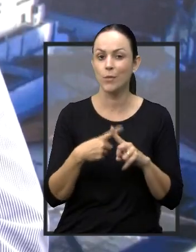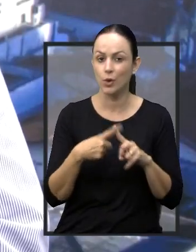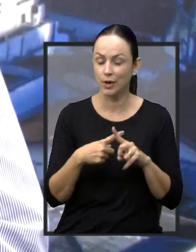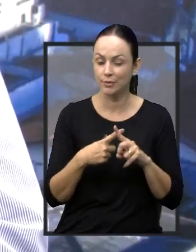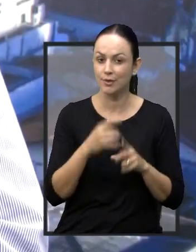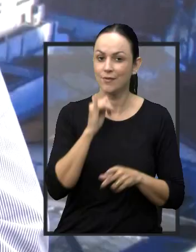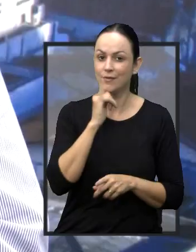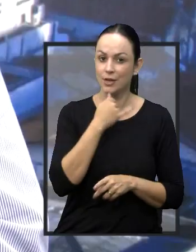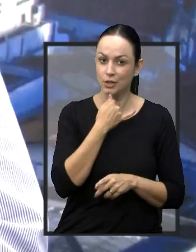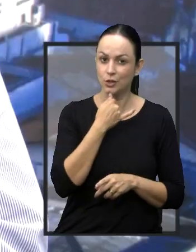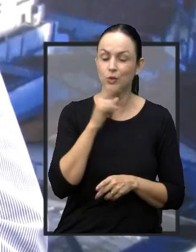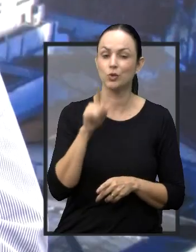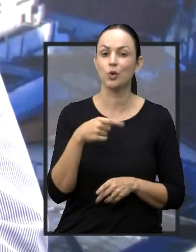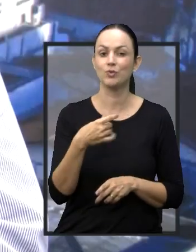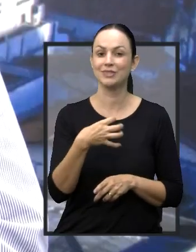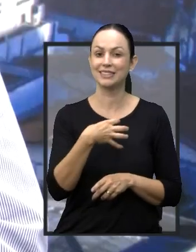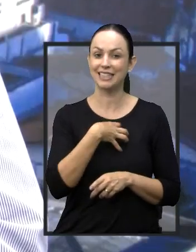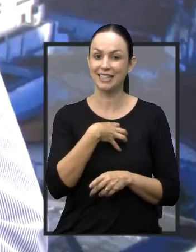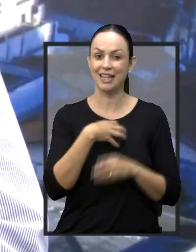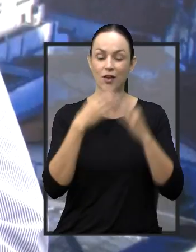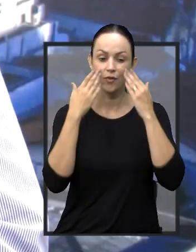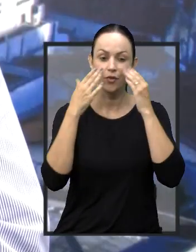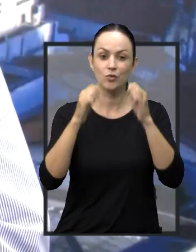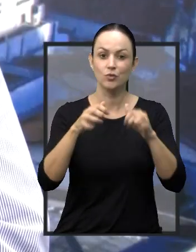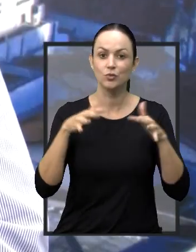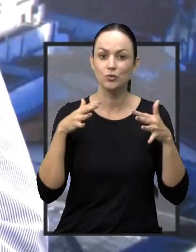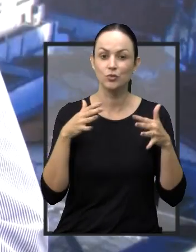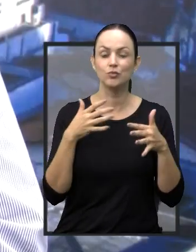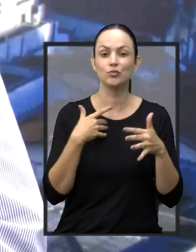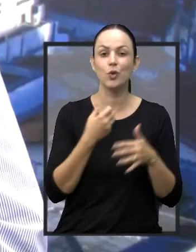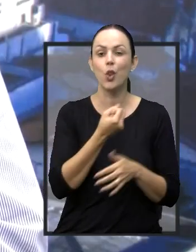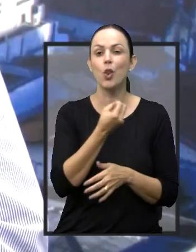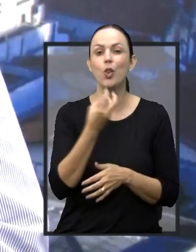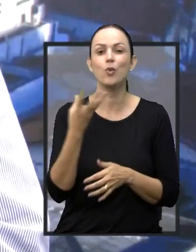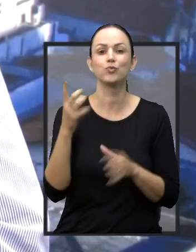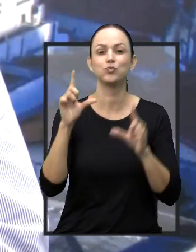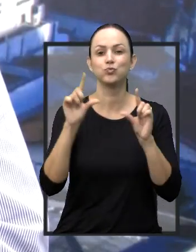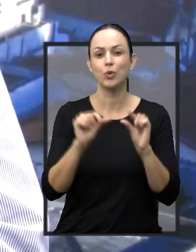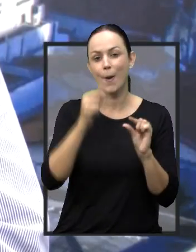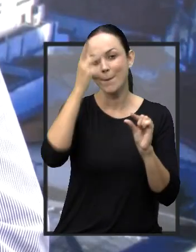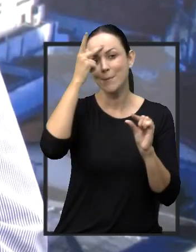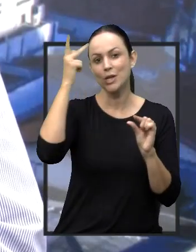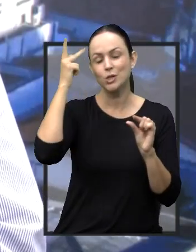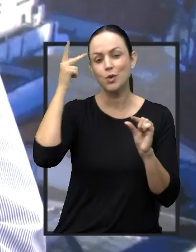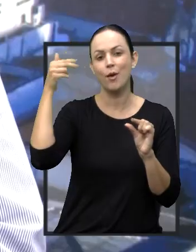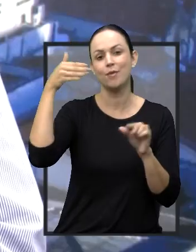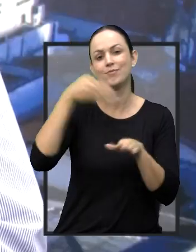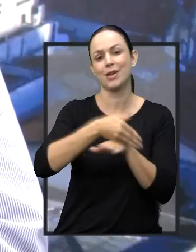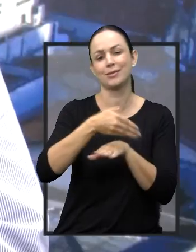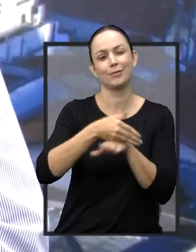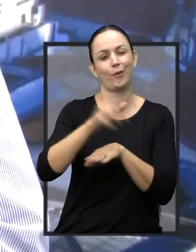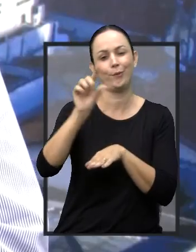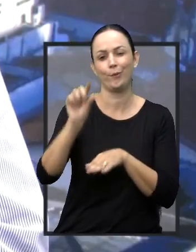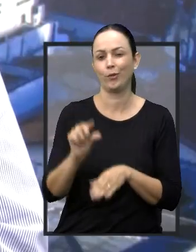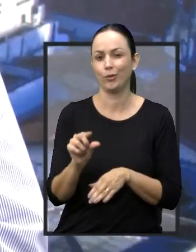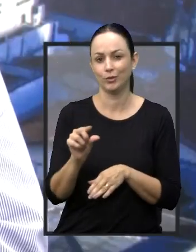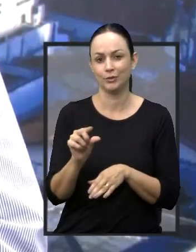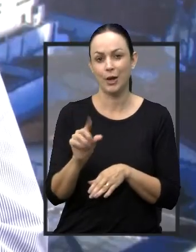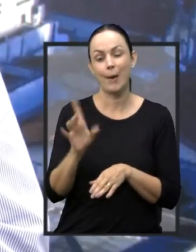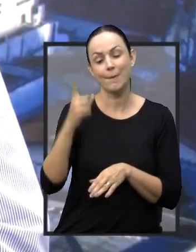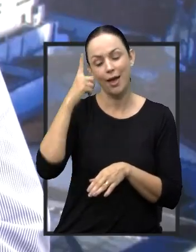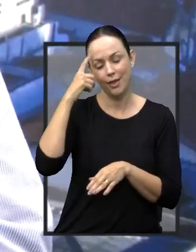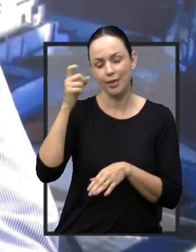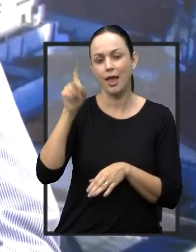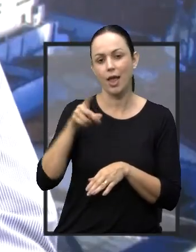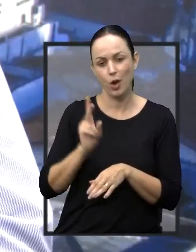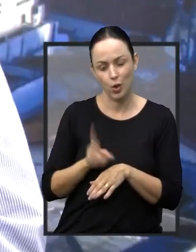infelizmente, o que a gente sente quando você tem uma audiência pública é um número muito pequeno de pessoas que acabam participando. Mas a ideia é essa,